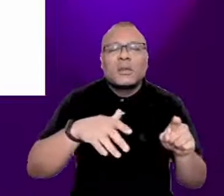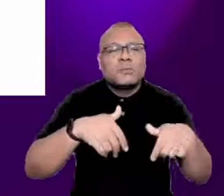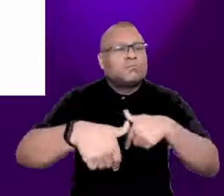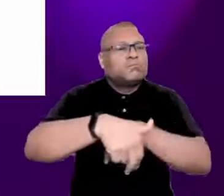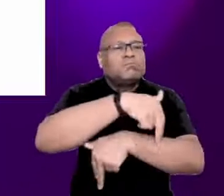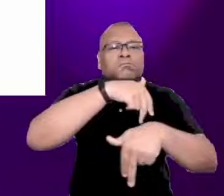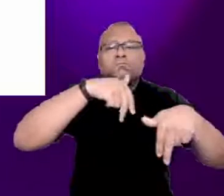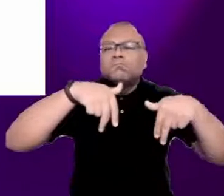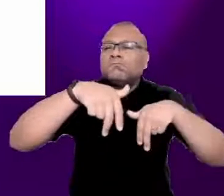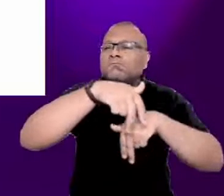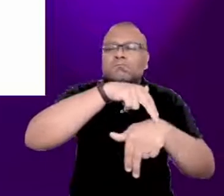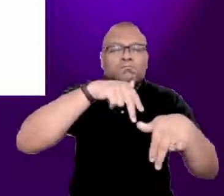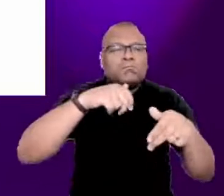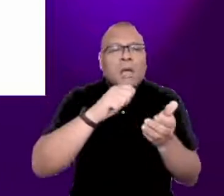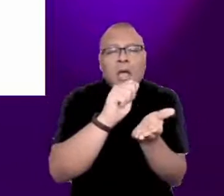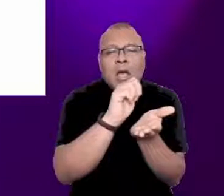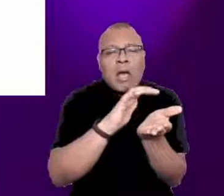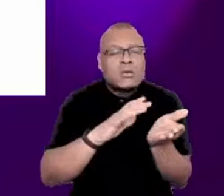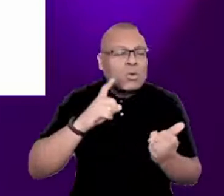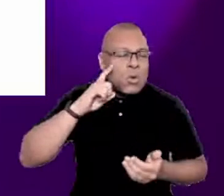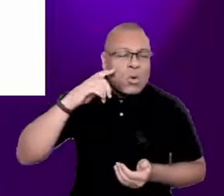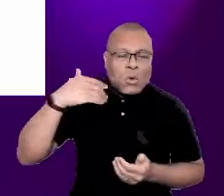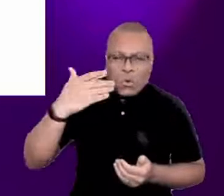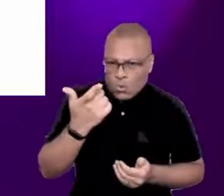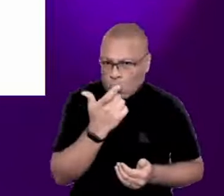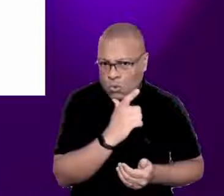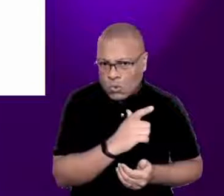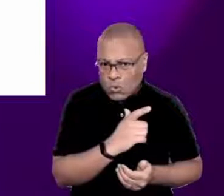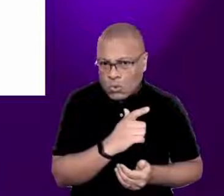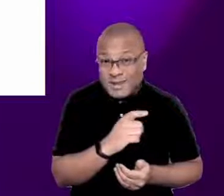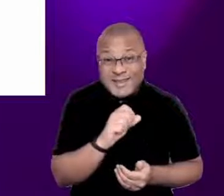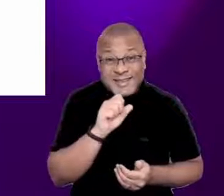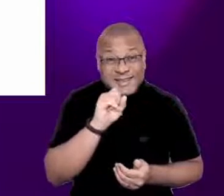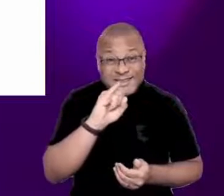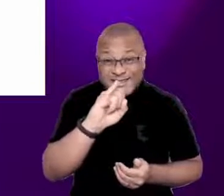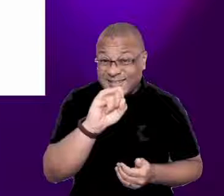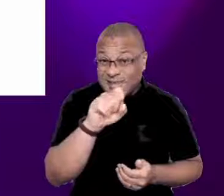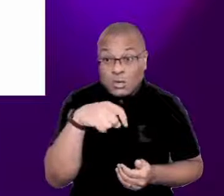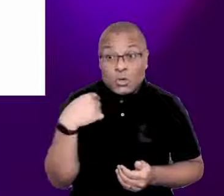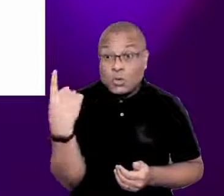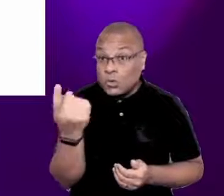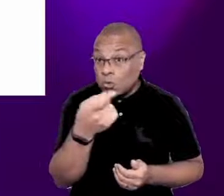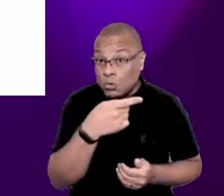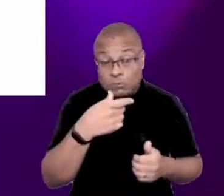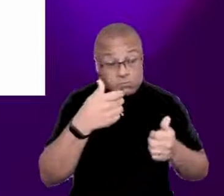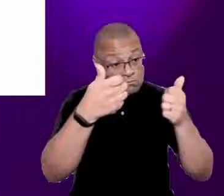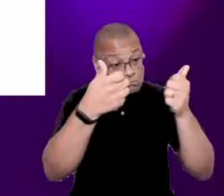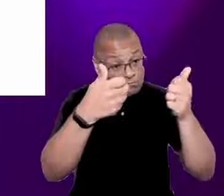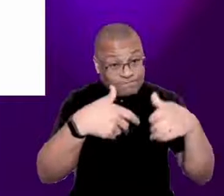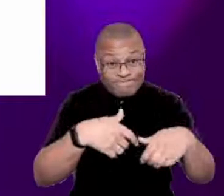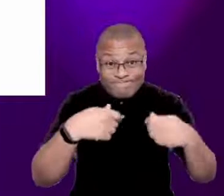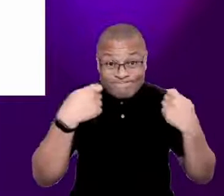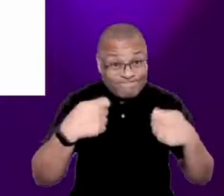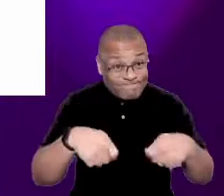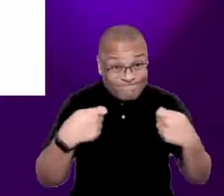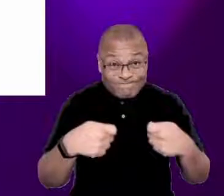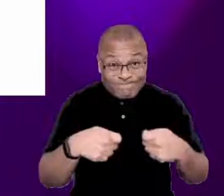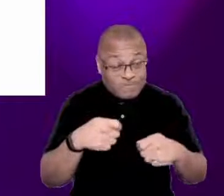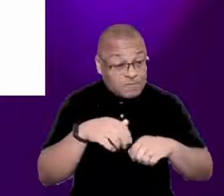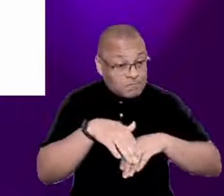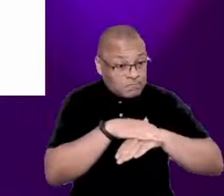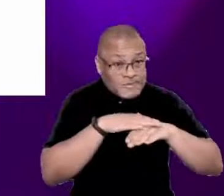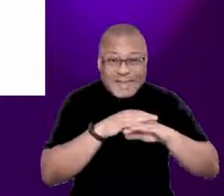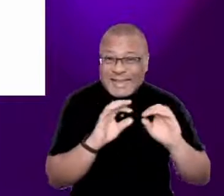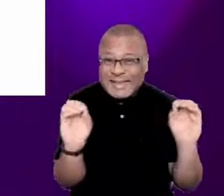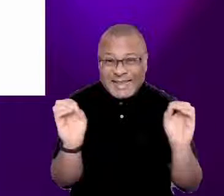consegue fazer as suas atividades diárias. Se a gente não aborda o que esse paciente necessita e a gente